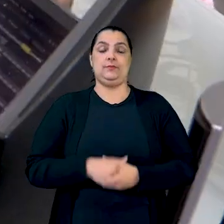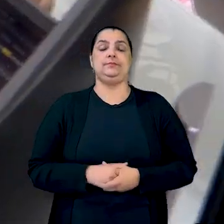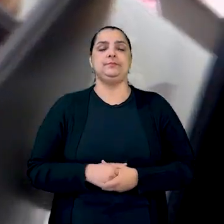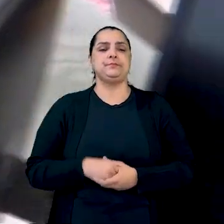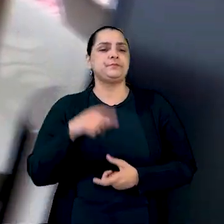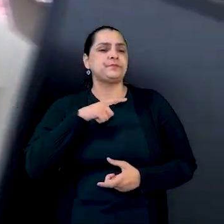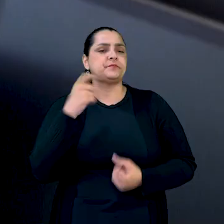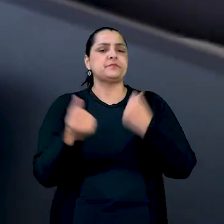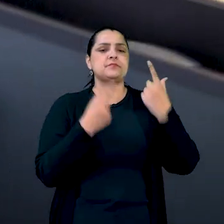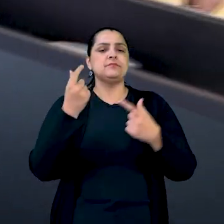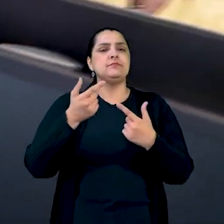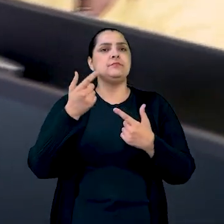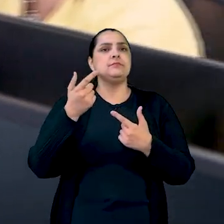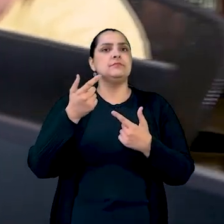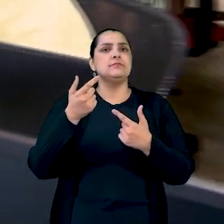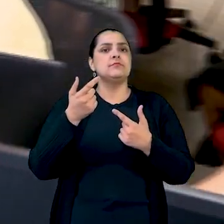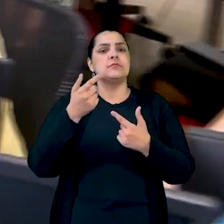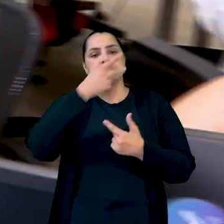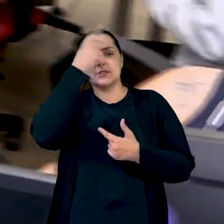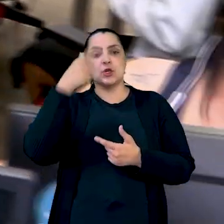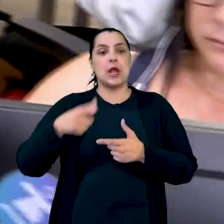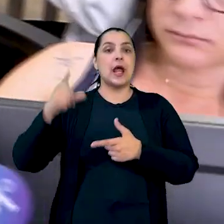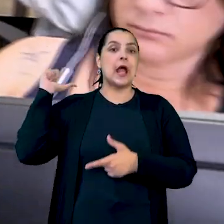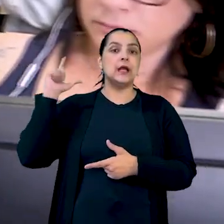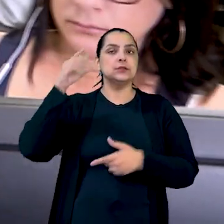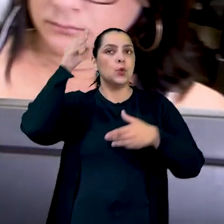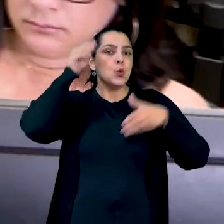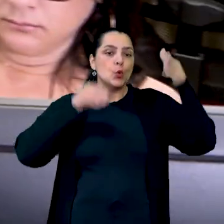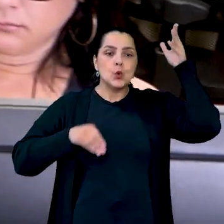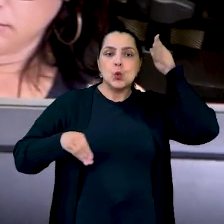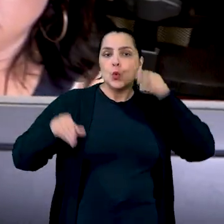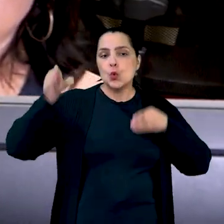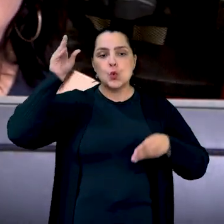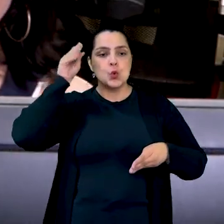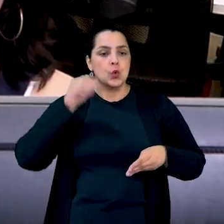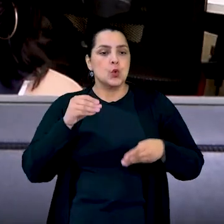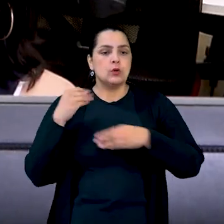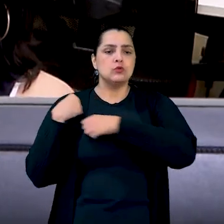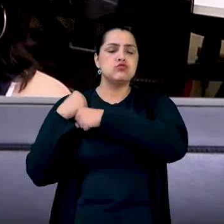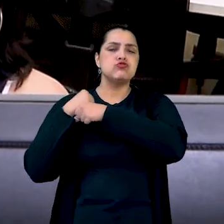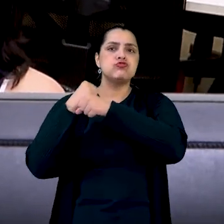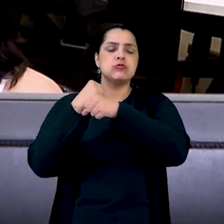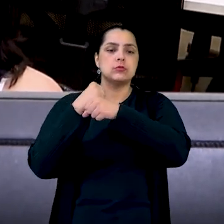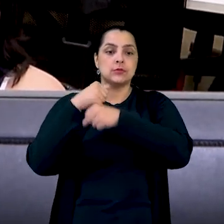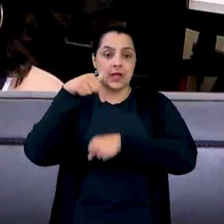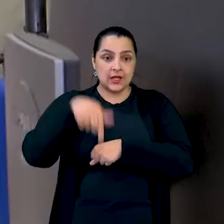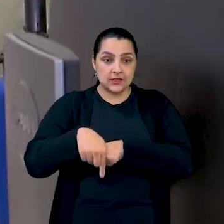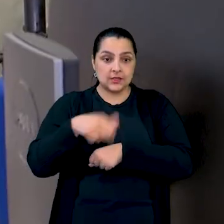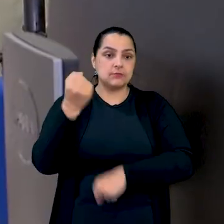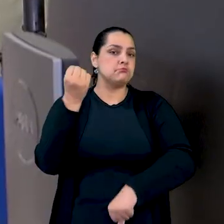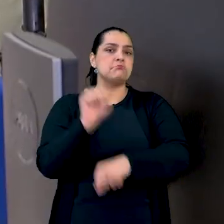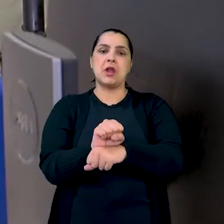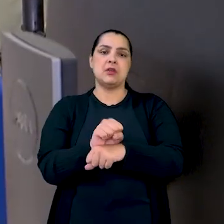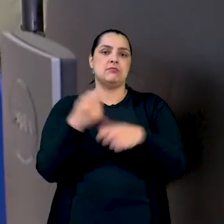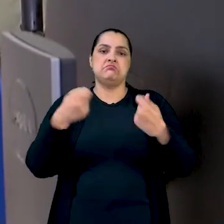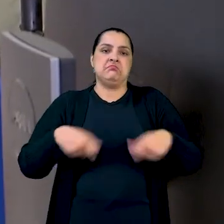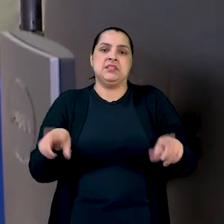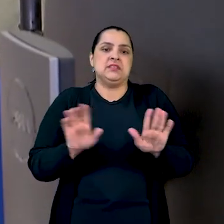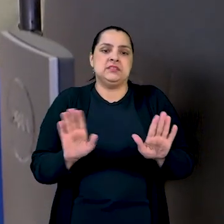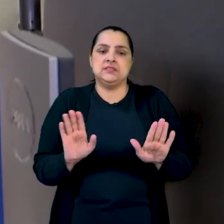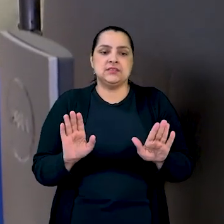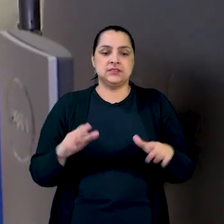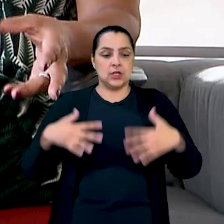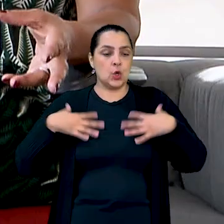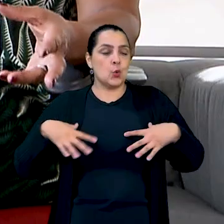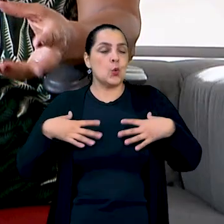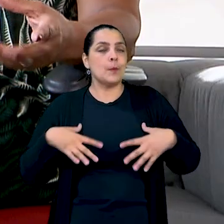agência? Tem pessoas que alisavam o cabelo durante a vida inteira. E aqui pararam de alisar o cabelo